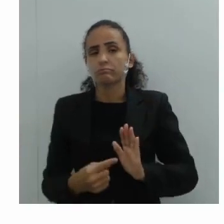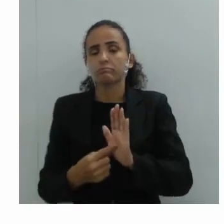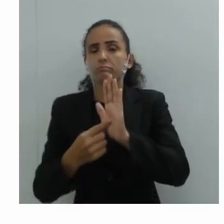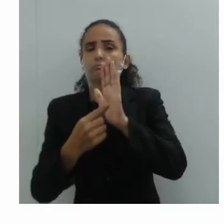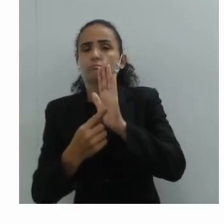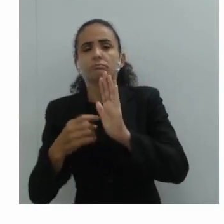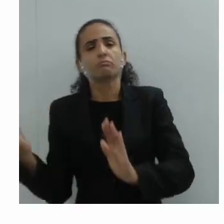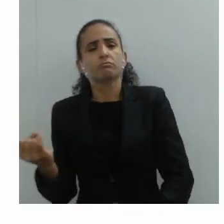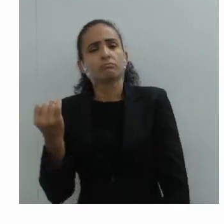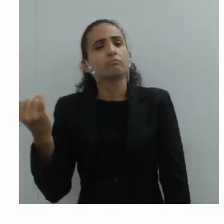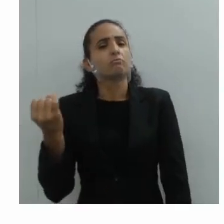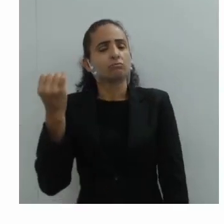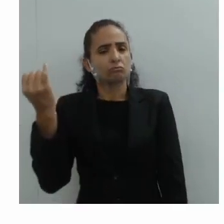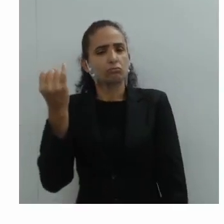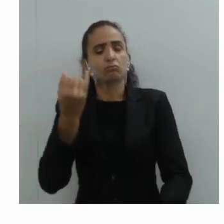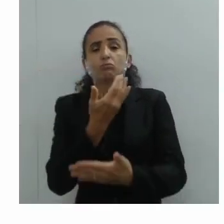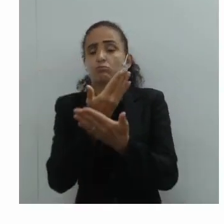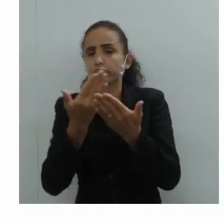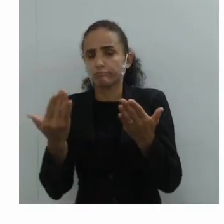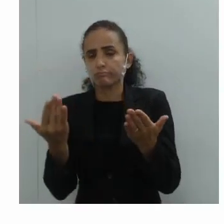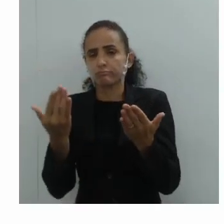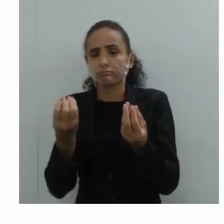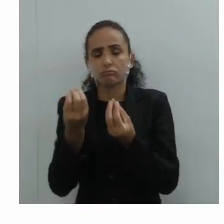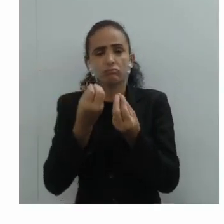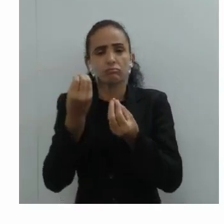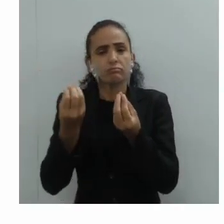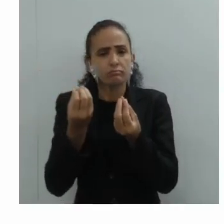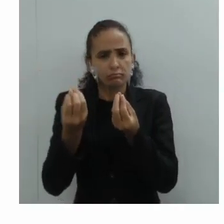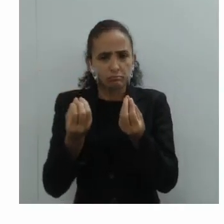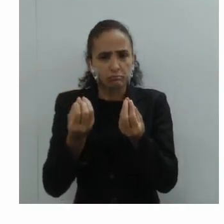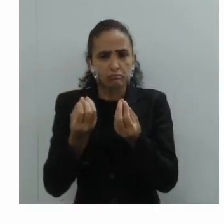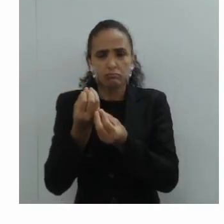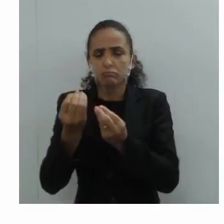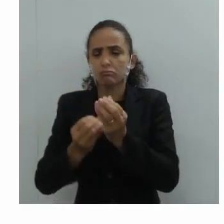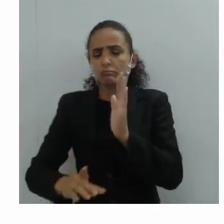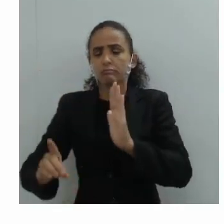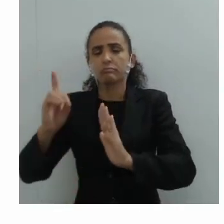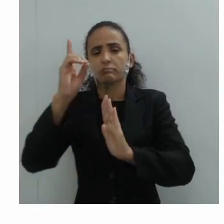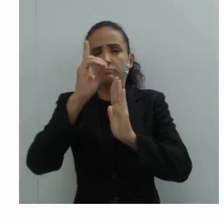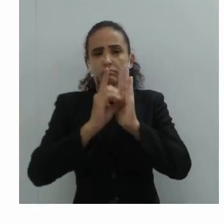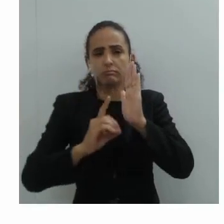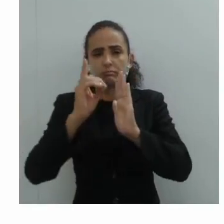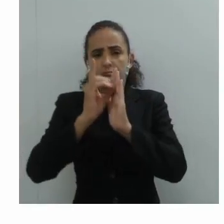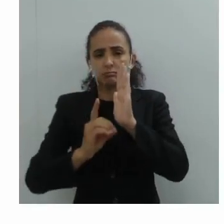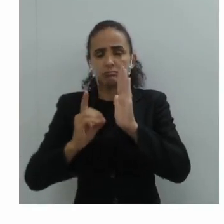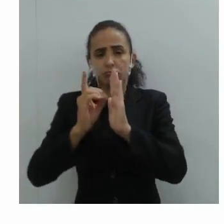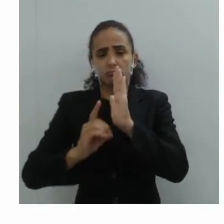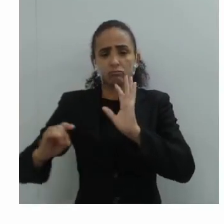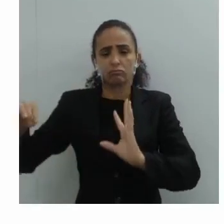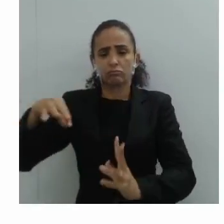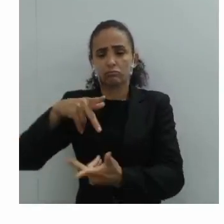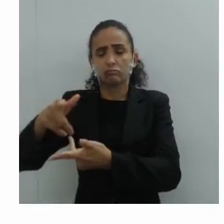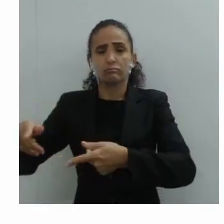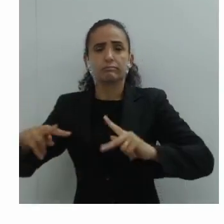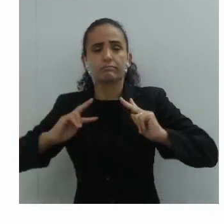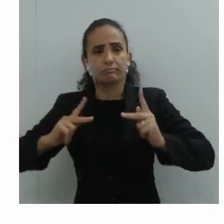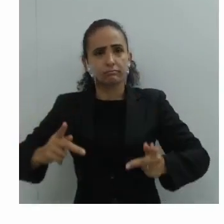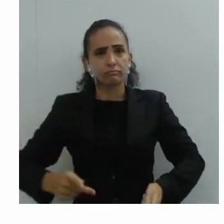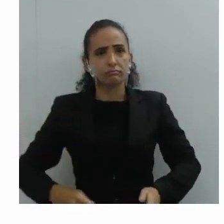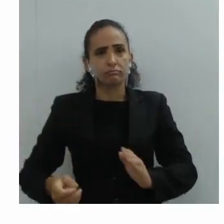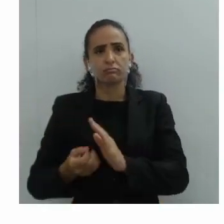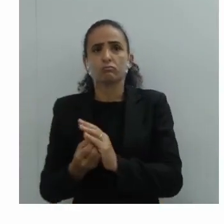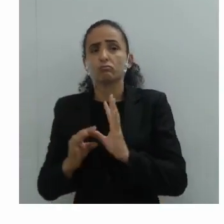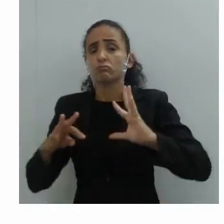ainda outro fragmento do documento do Direito Universal do Homem. Ele diz: